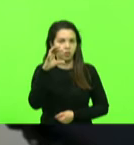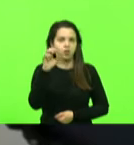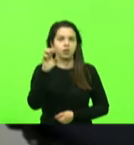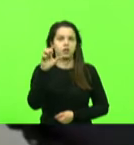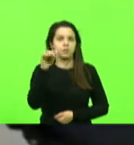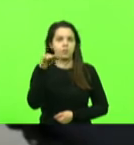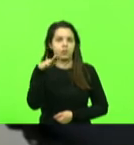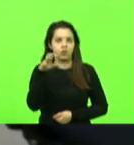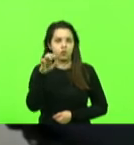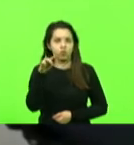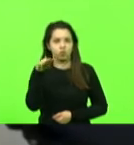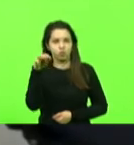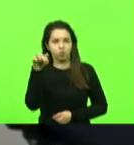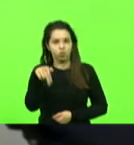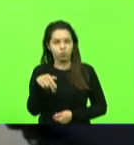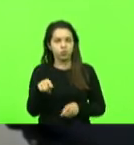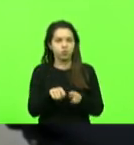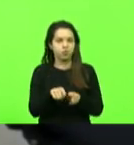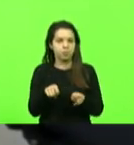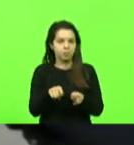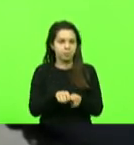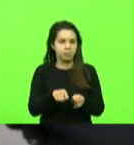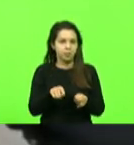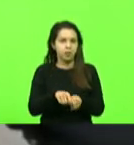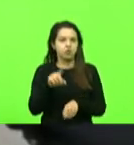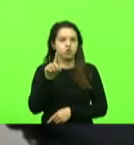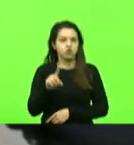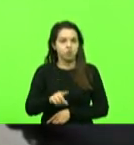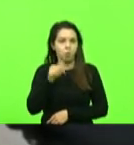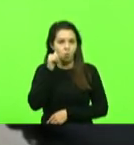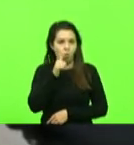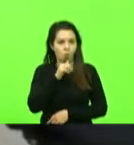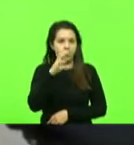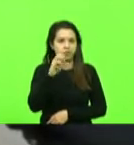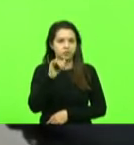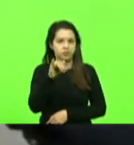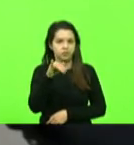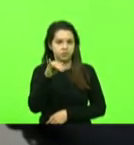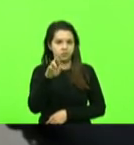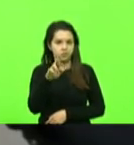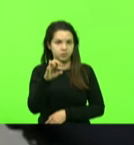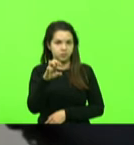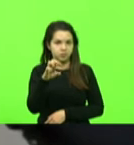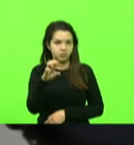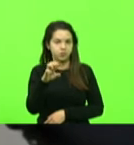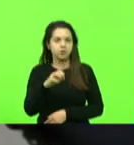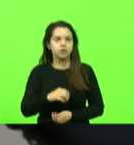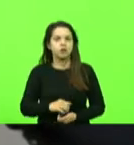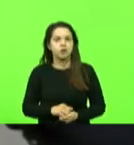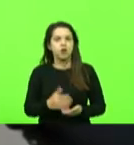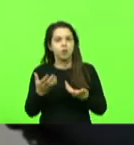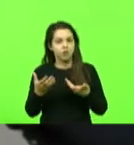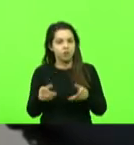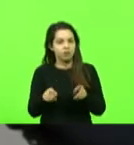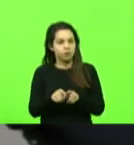nossa diretora Cici, e gostaria inicialmente também de